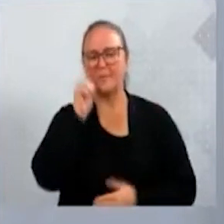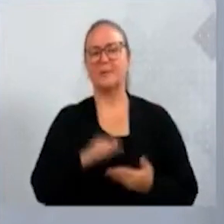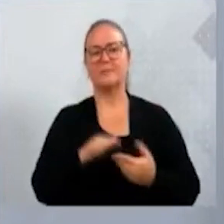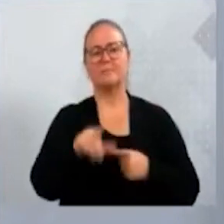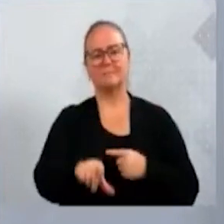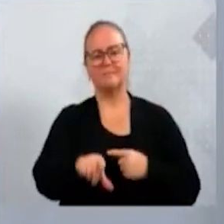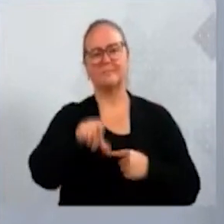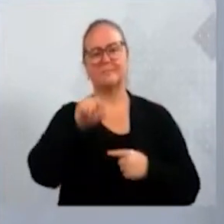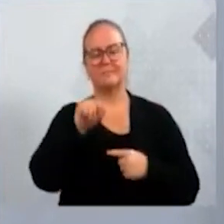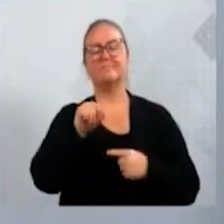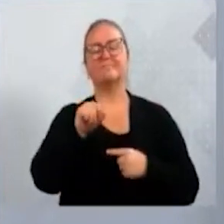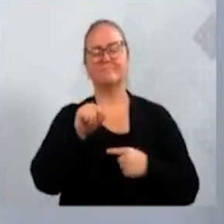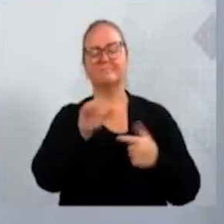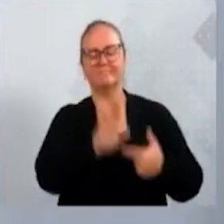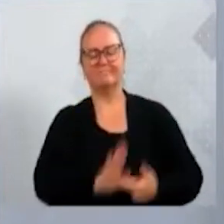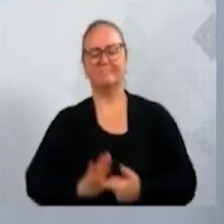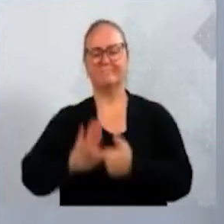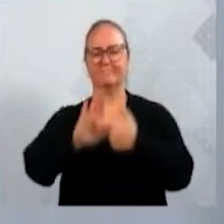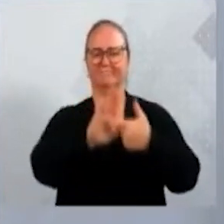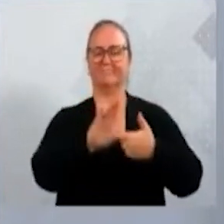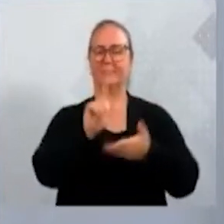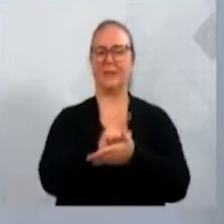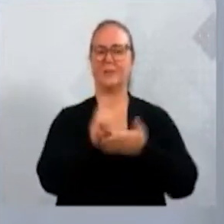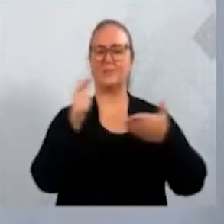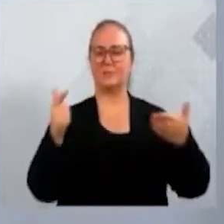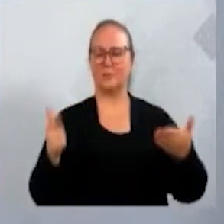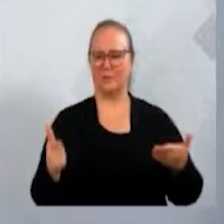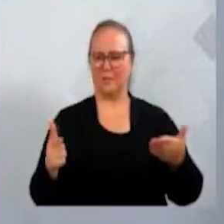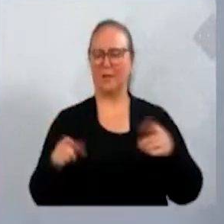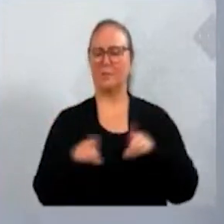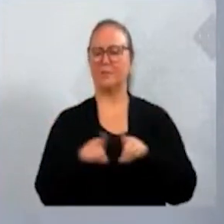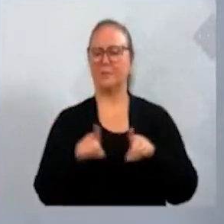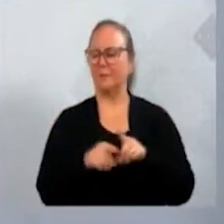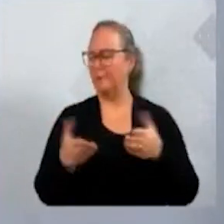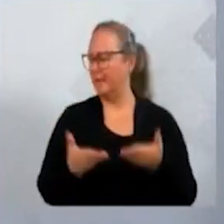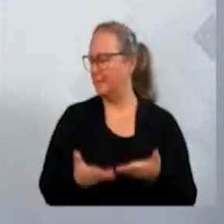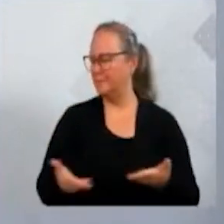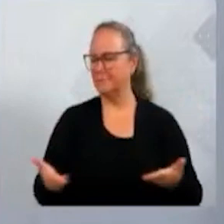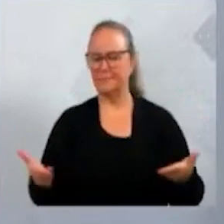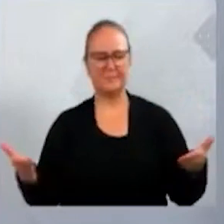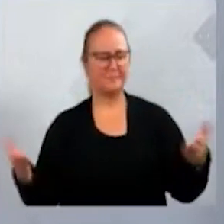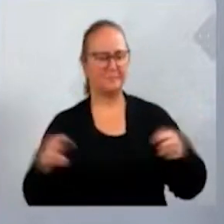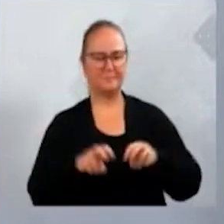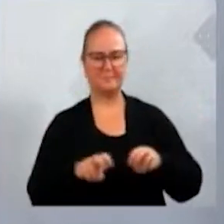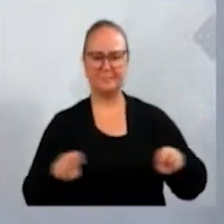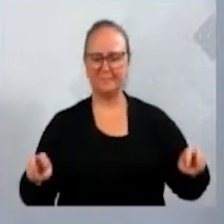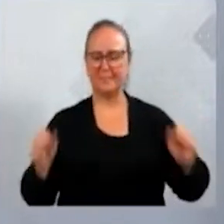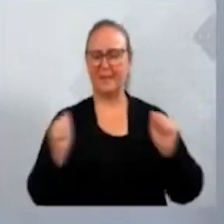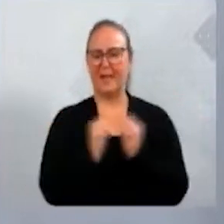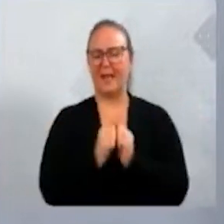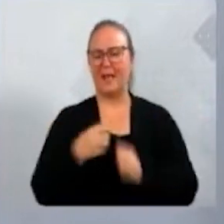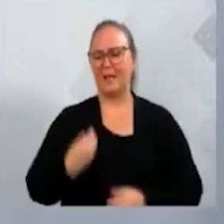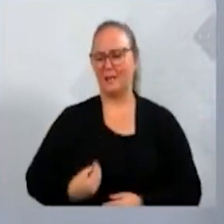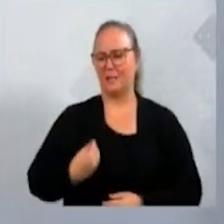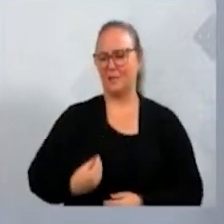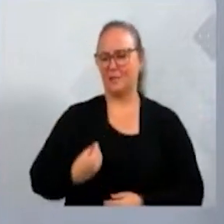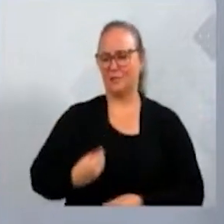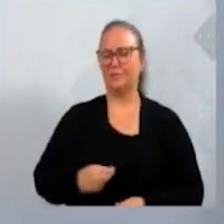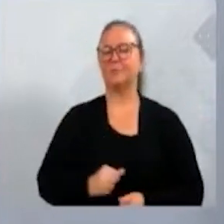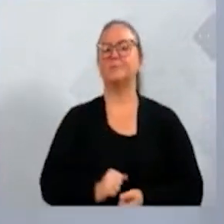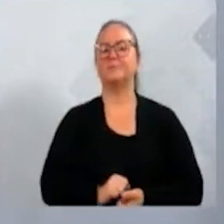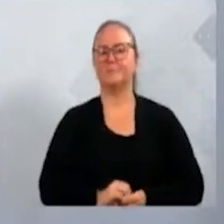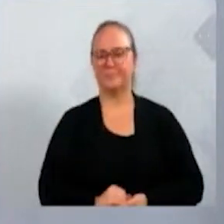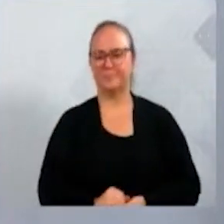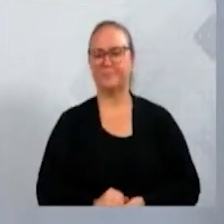homenagear portar o município lenau assim como os demais colegas aqui da bancada assim como essa casa